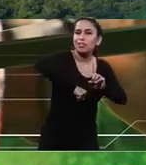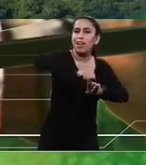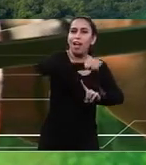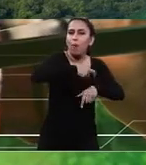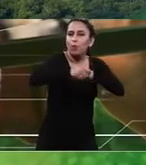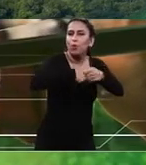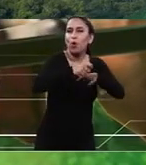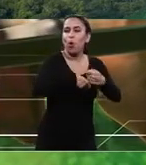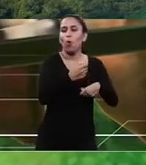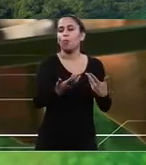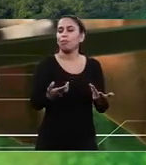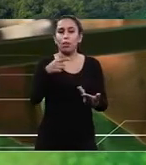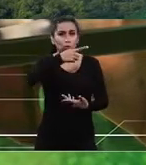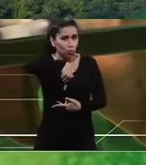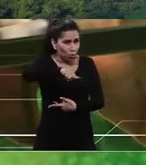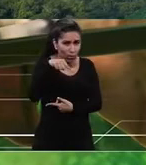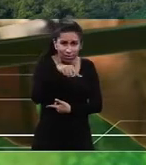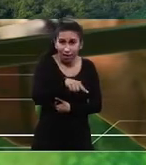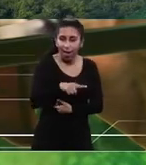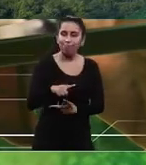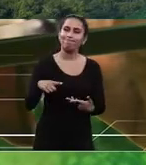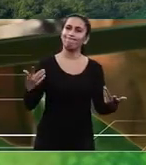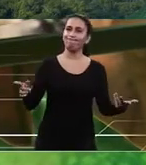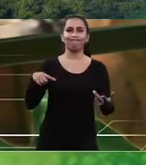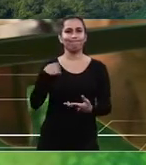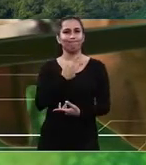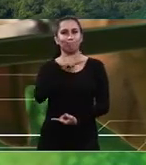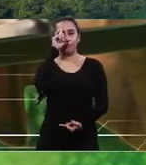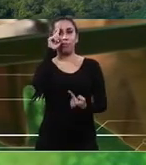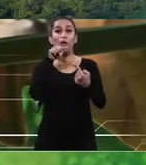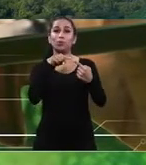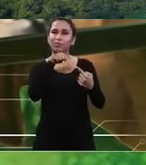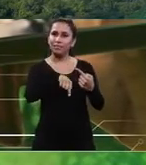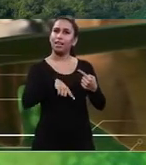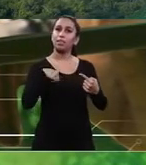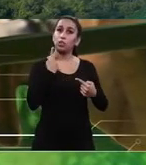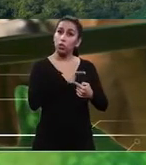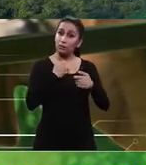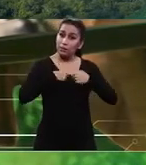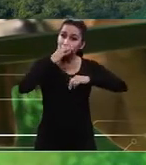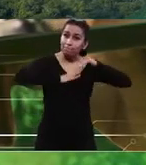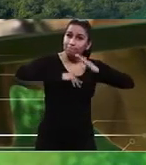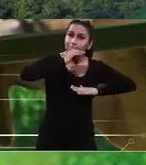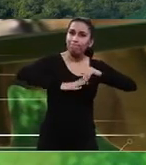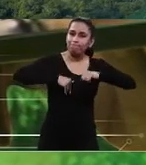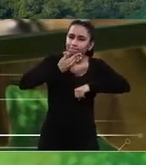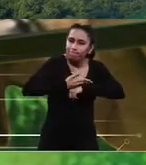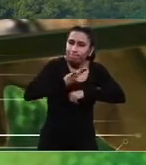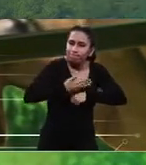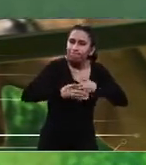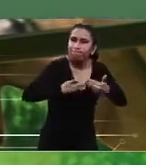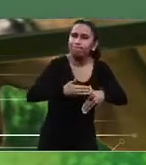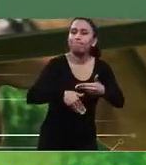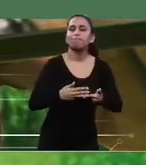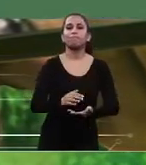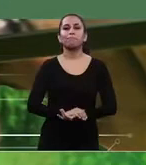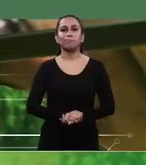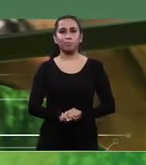esse é o grande, digamos assim, a grande narrativa e a grande prática que nós devemos promover. Pode passar?